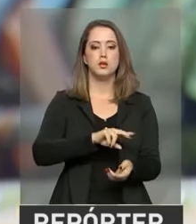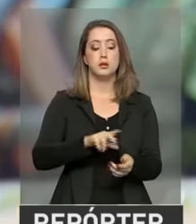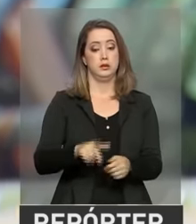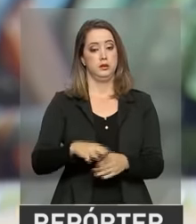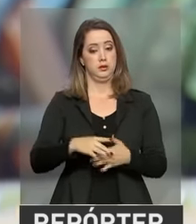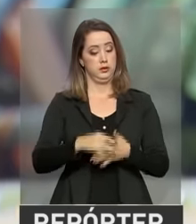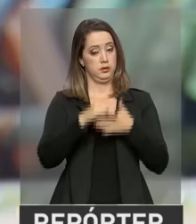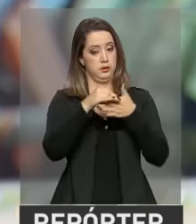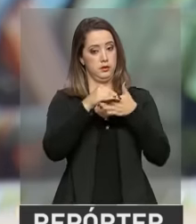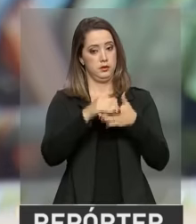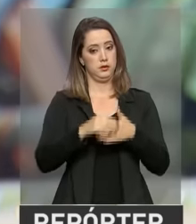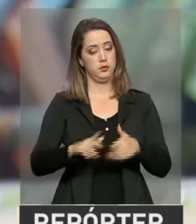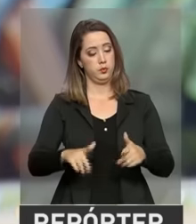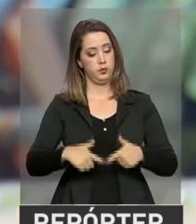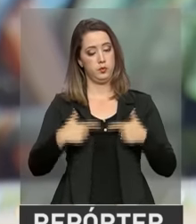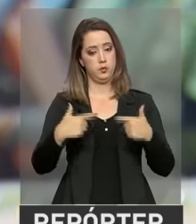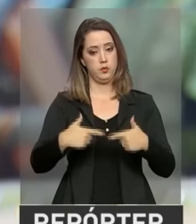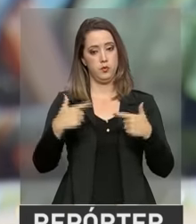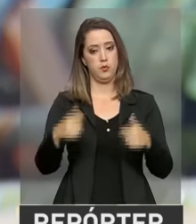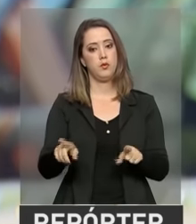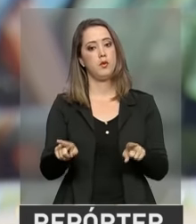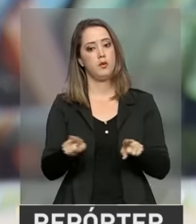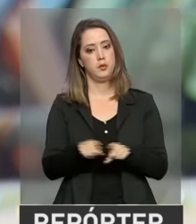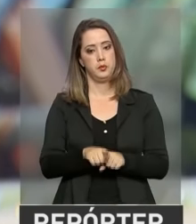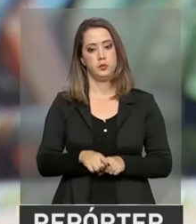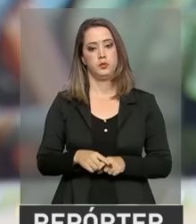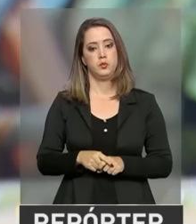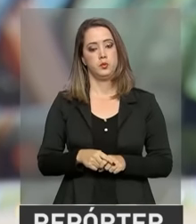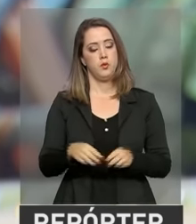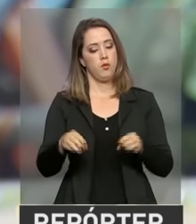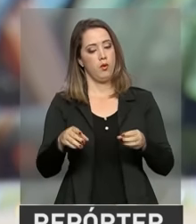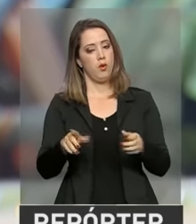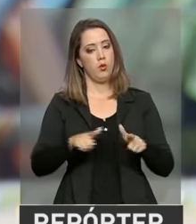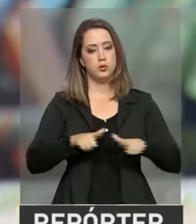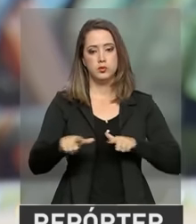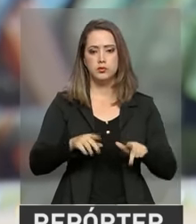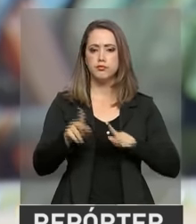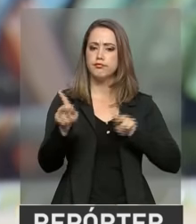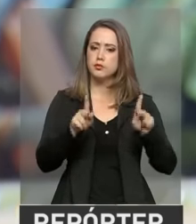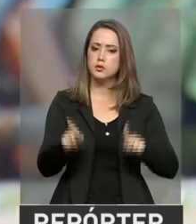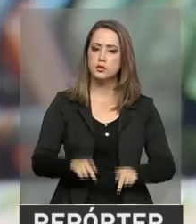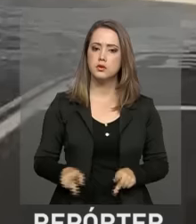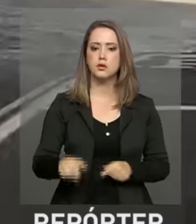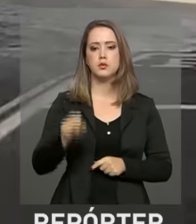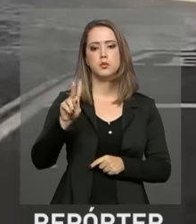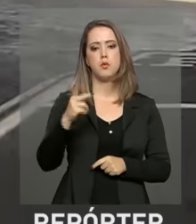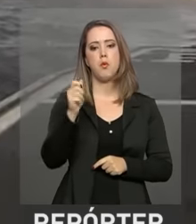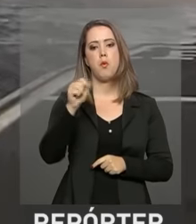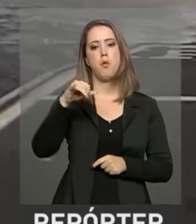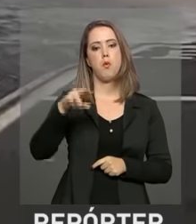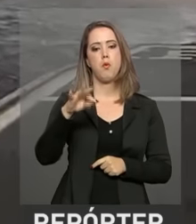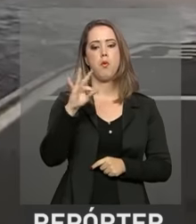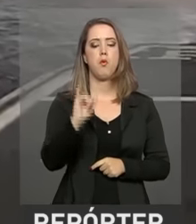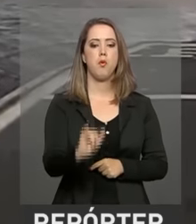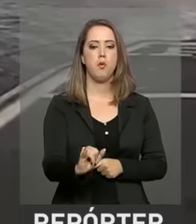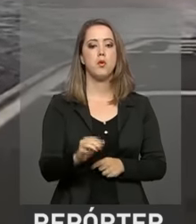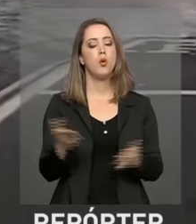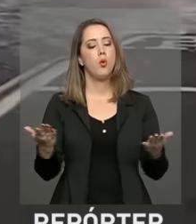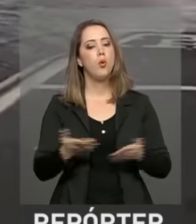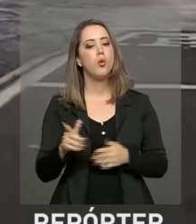paz para o Líbano e o Comando Militar da minust a missão para estabilização do Haiti hoje mais de